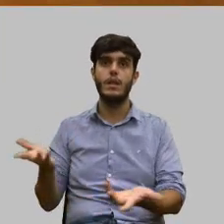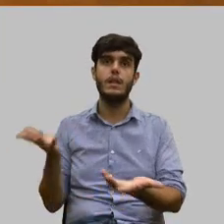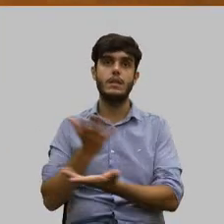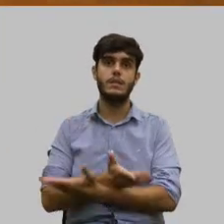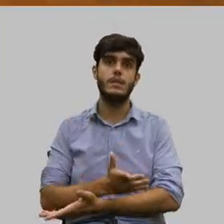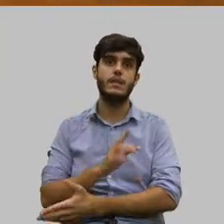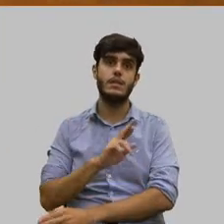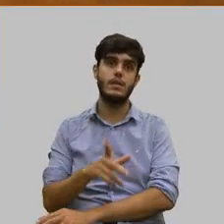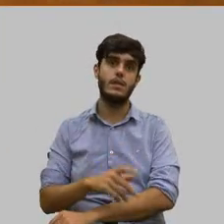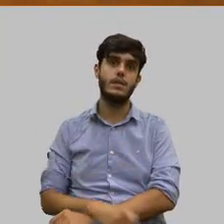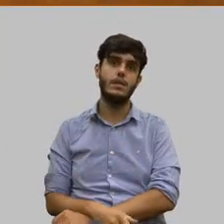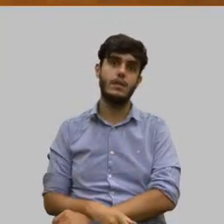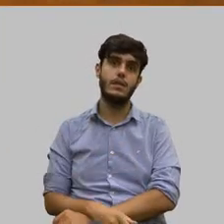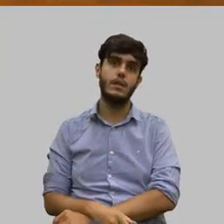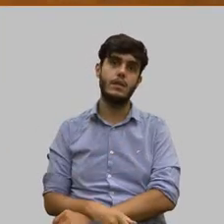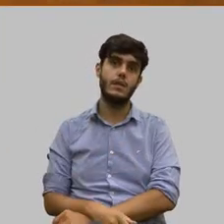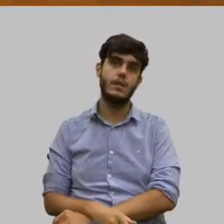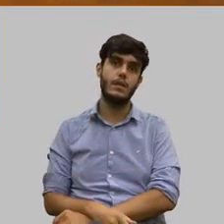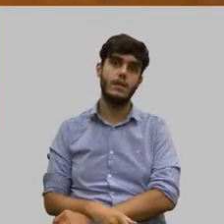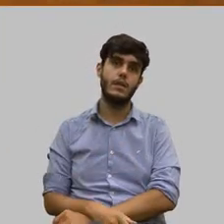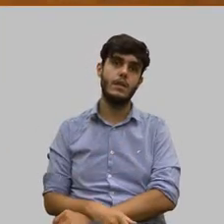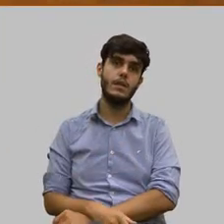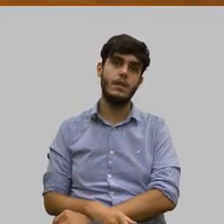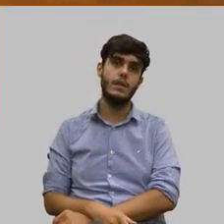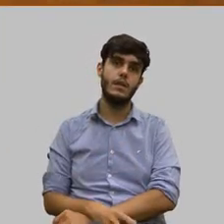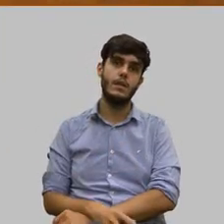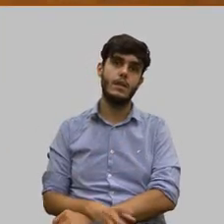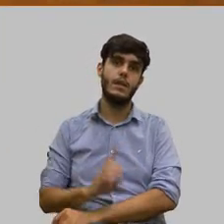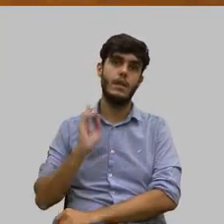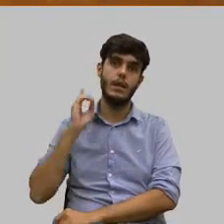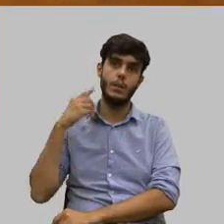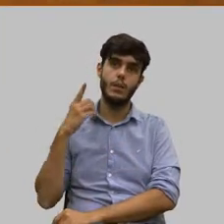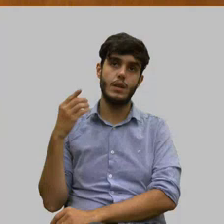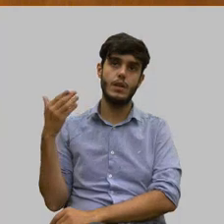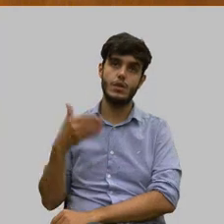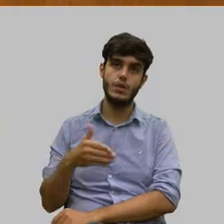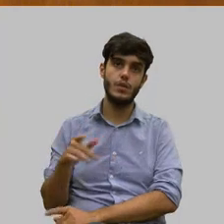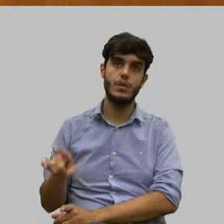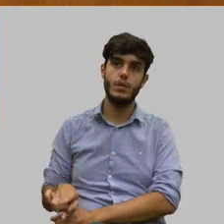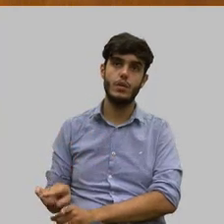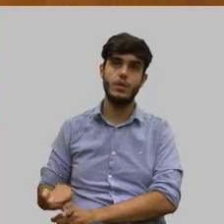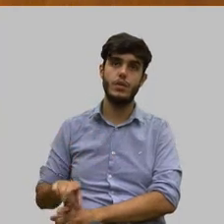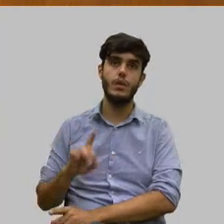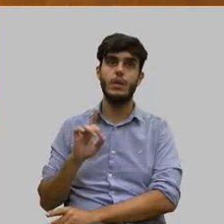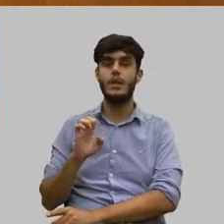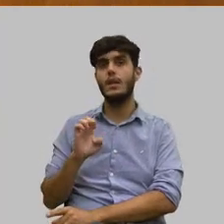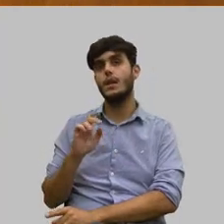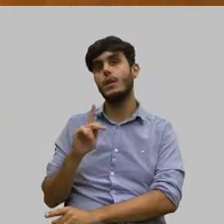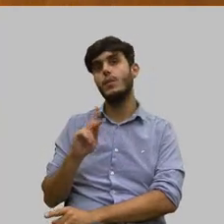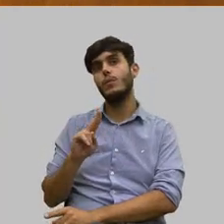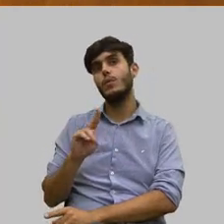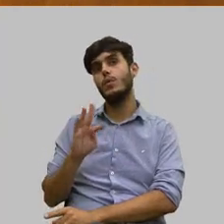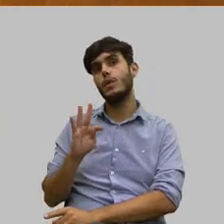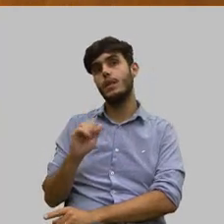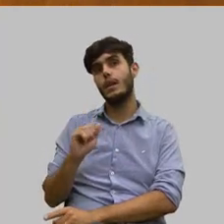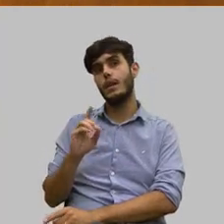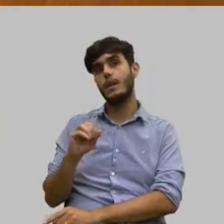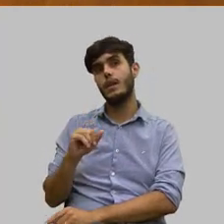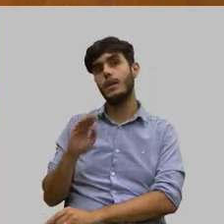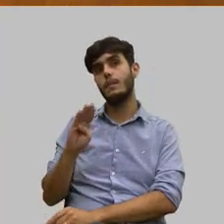ok foi bom deputada chegar e agradecemos a presença da deputada dos colega deputada Beatriz